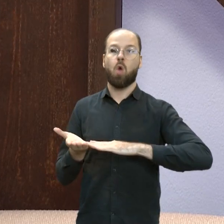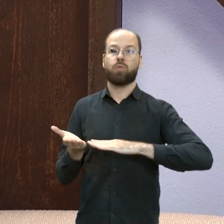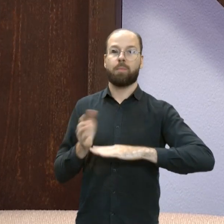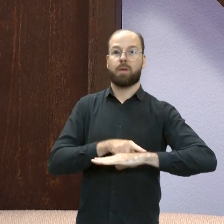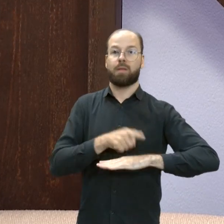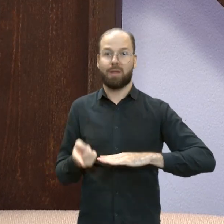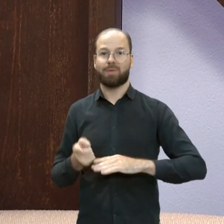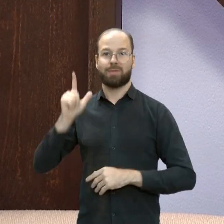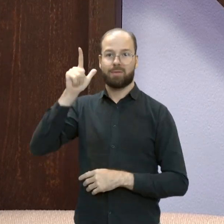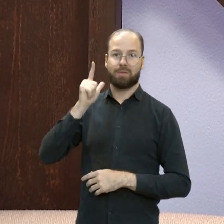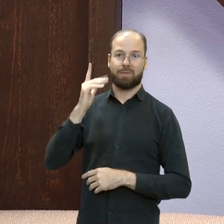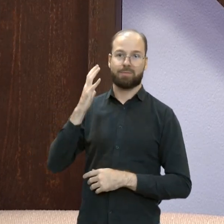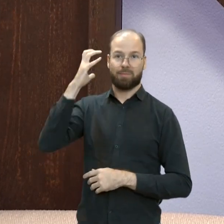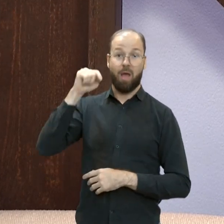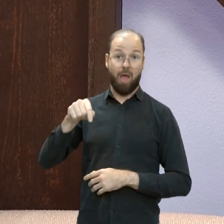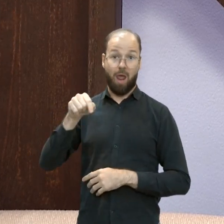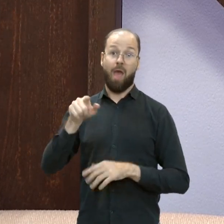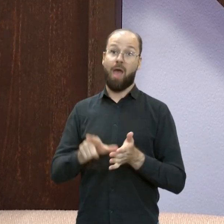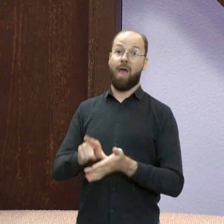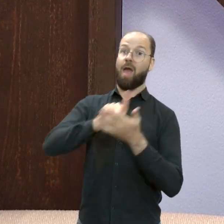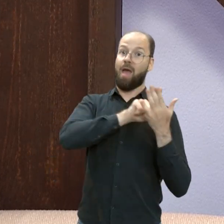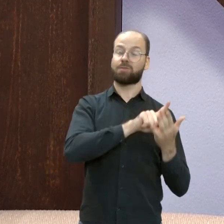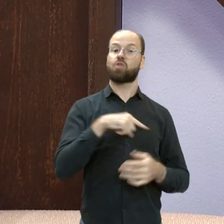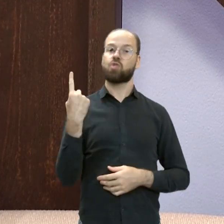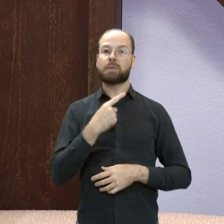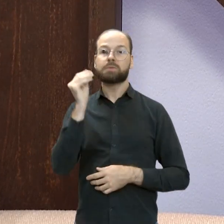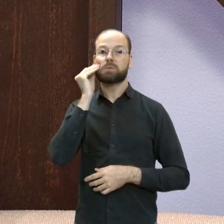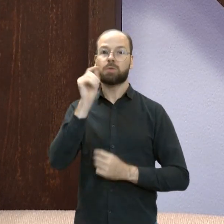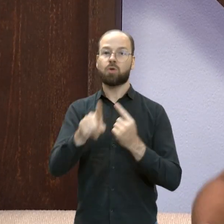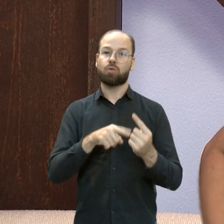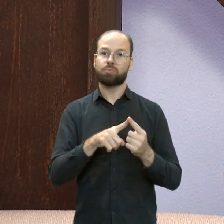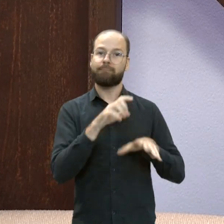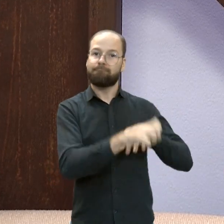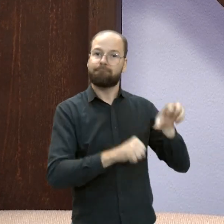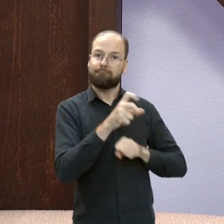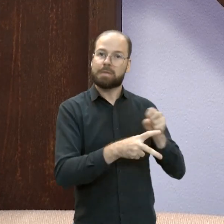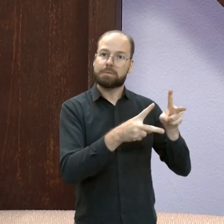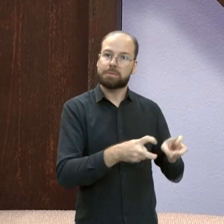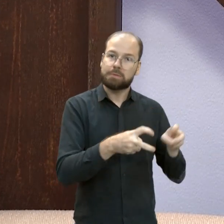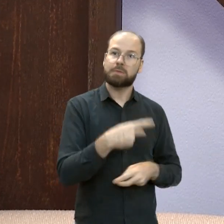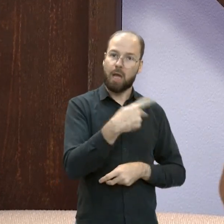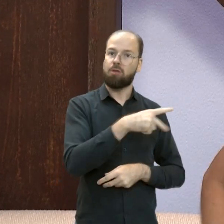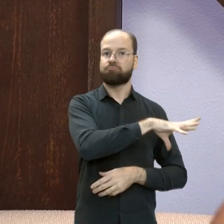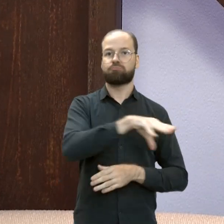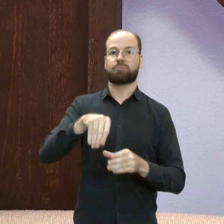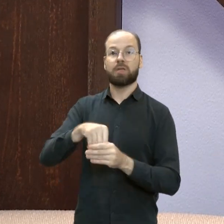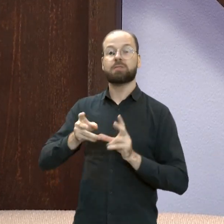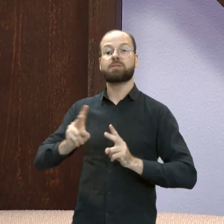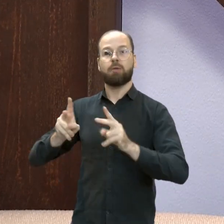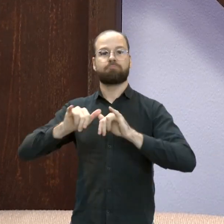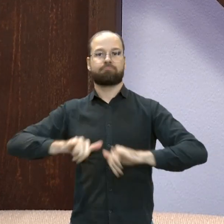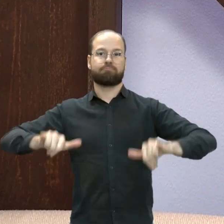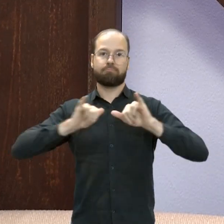é nossa ancestral e nós tentamos fazer o resgate da vida e da obra da Leodegária, sempre trazendo ela para os espaços, né?